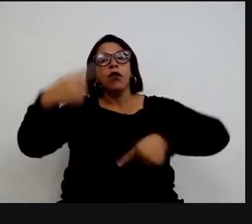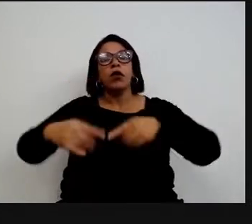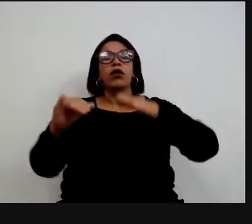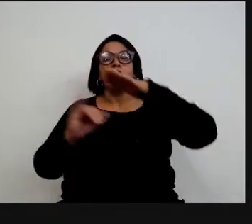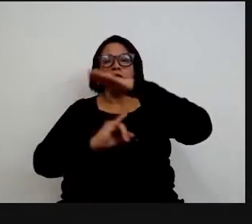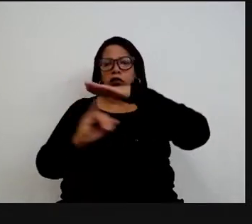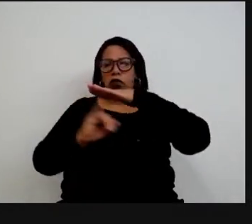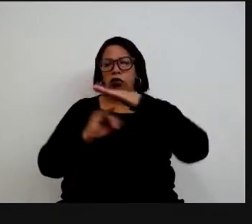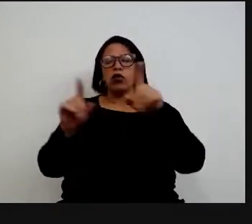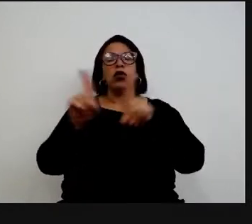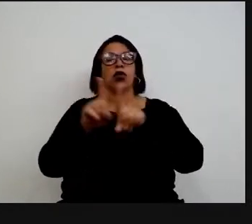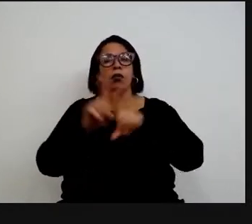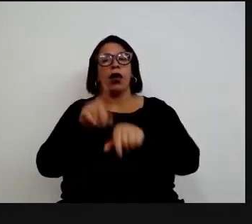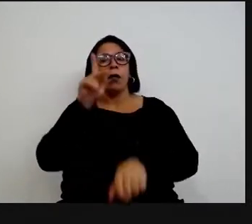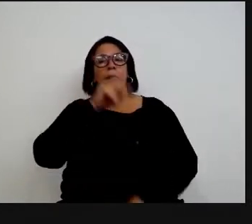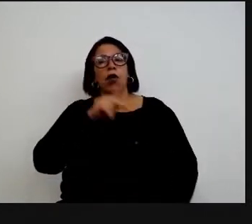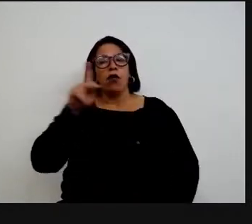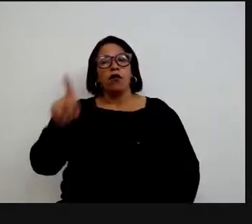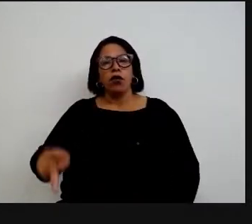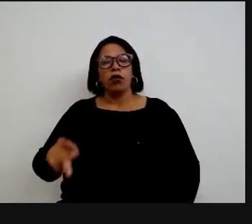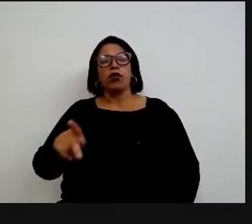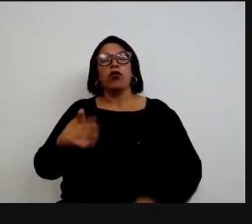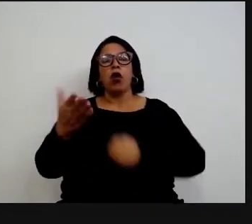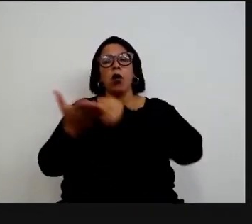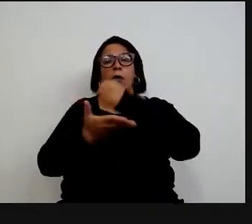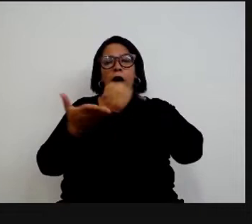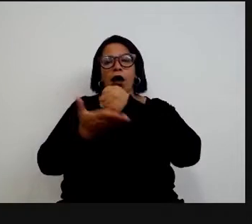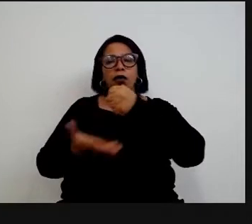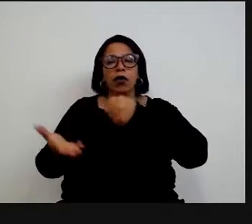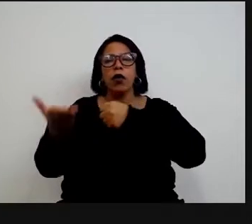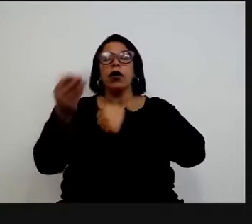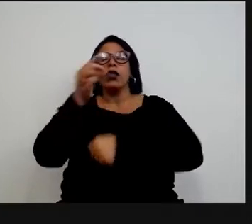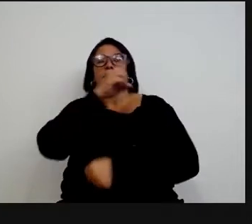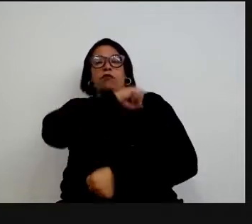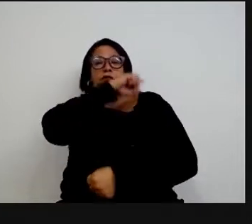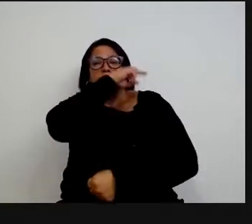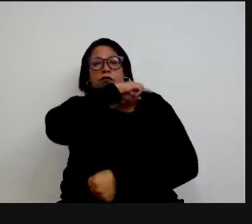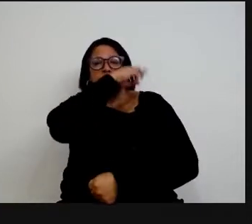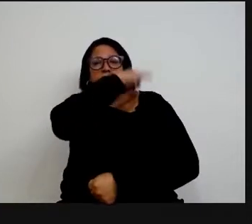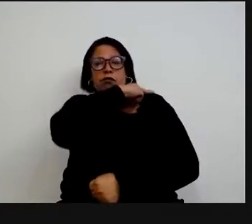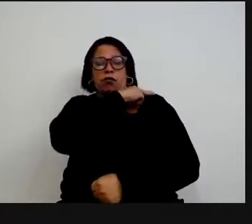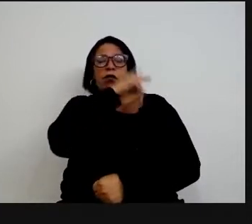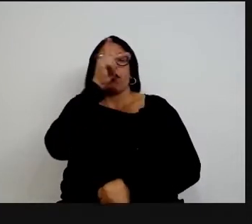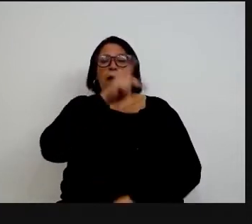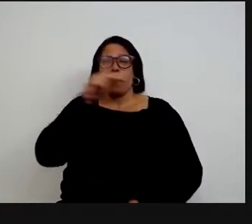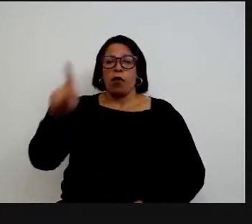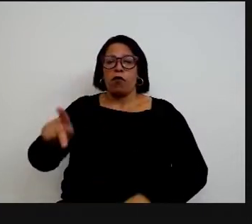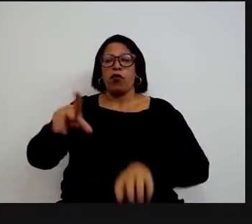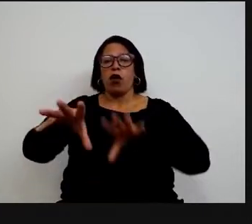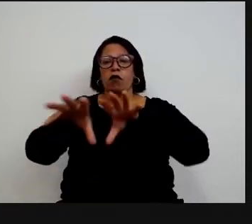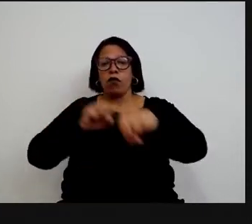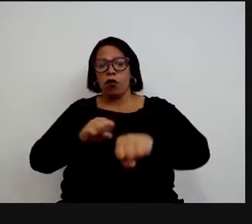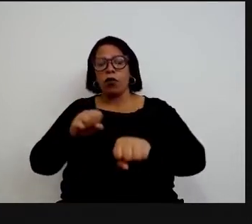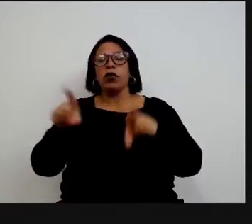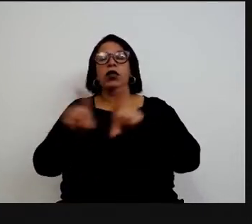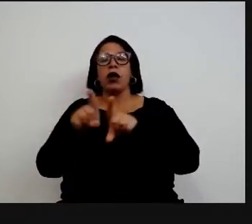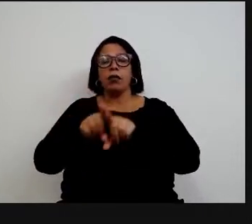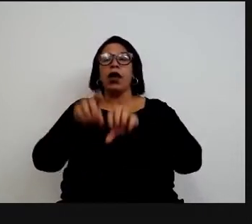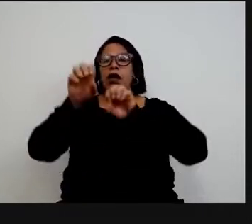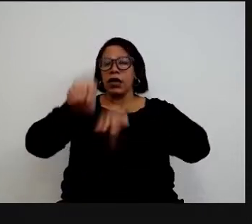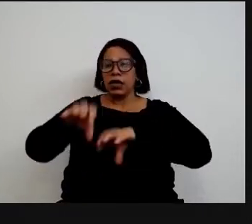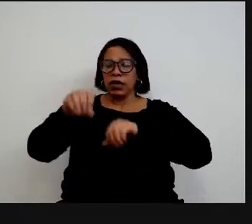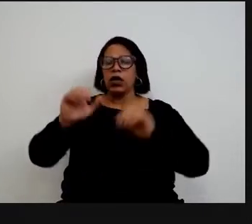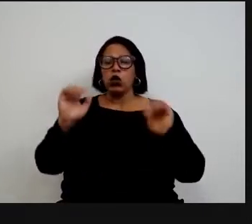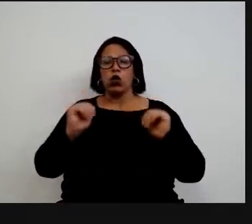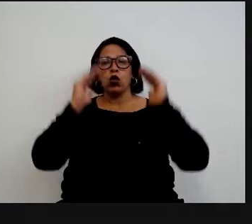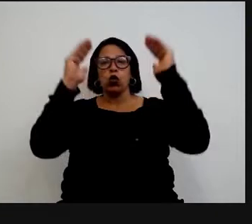e instituições, foi professor do ensino fundamental e médio, atuando na formação de professores, também é docente do ensino